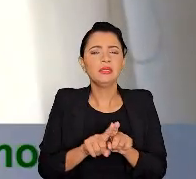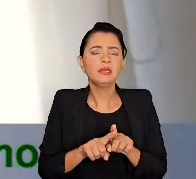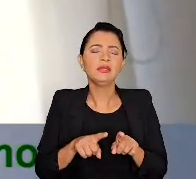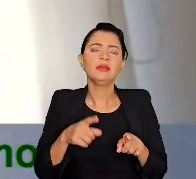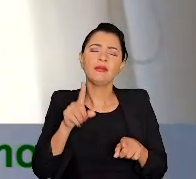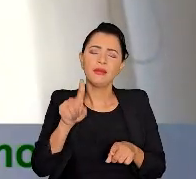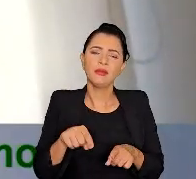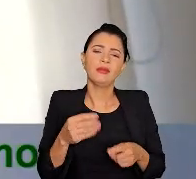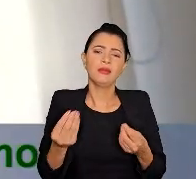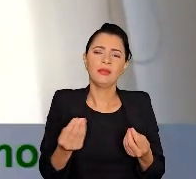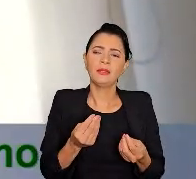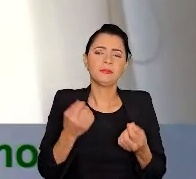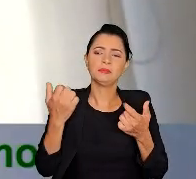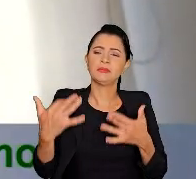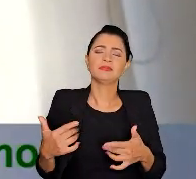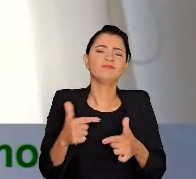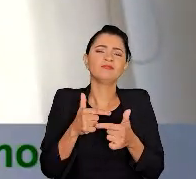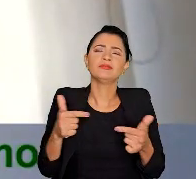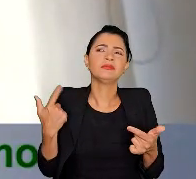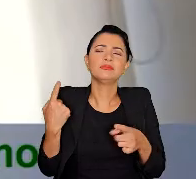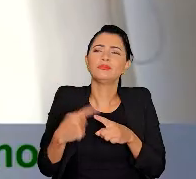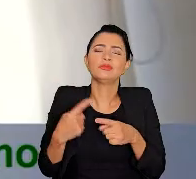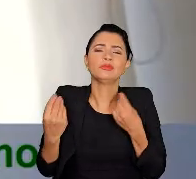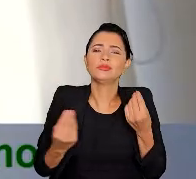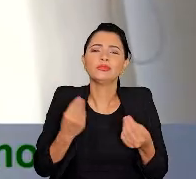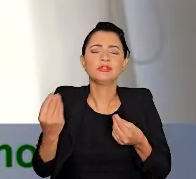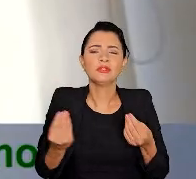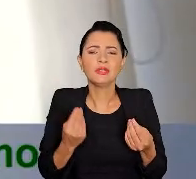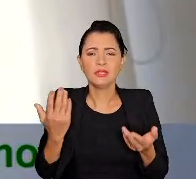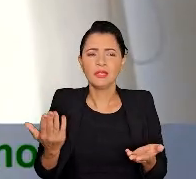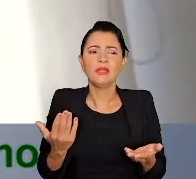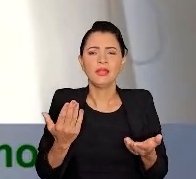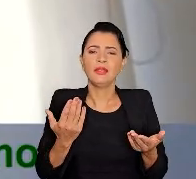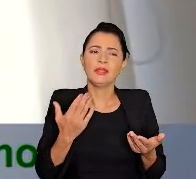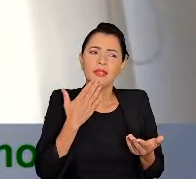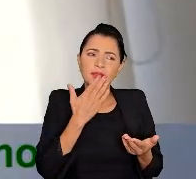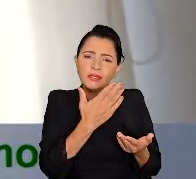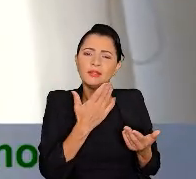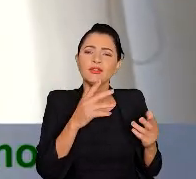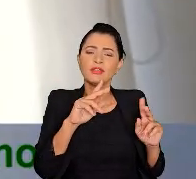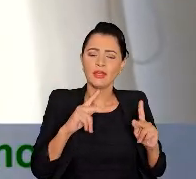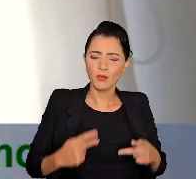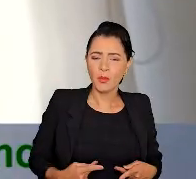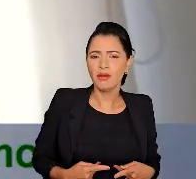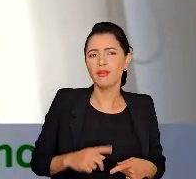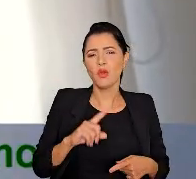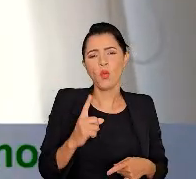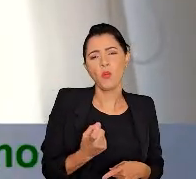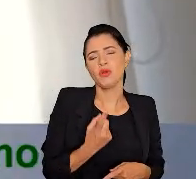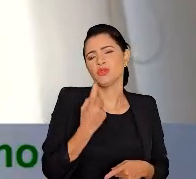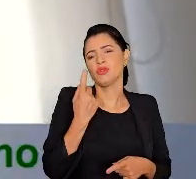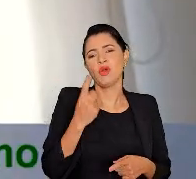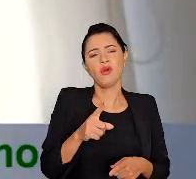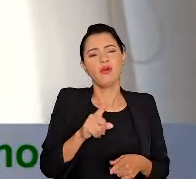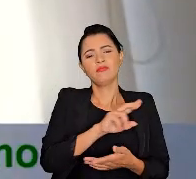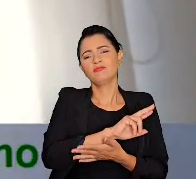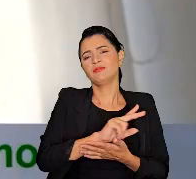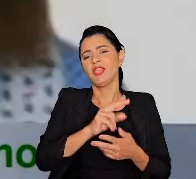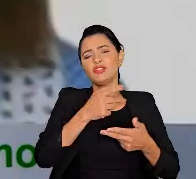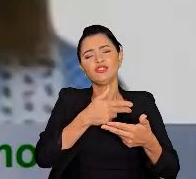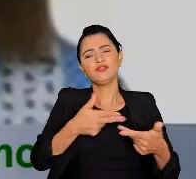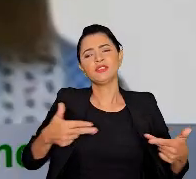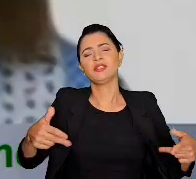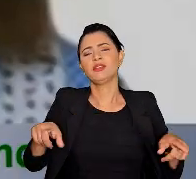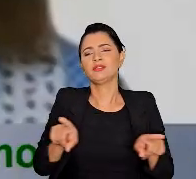são inexplicáveis diante da natureza humana, que é uma só, e a riqueza da